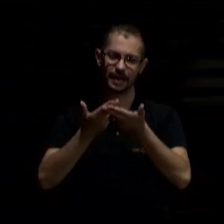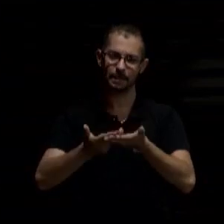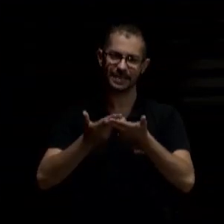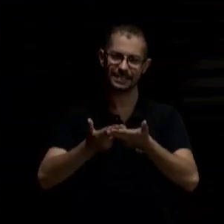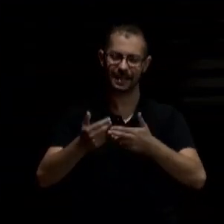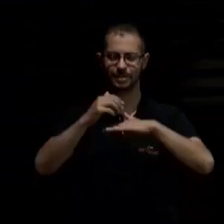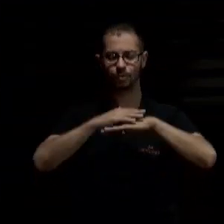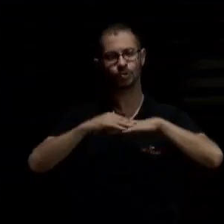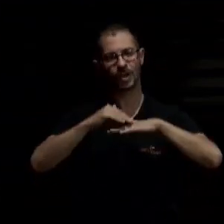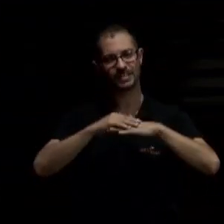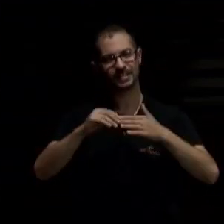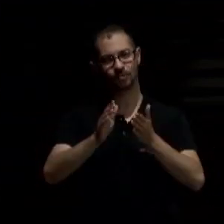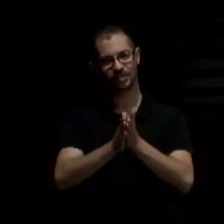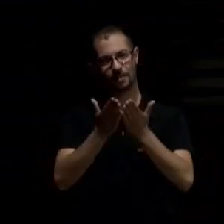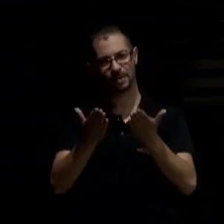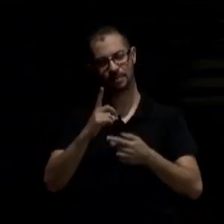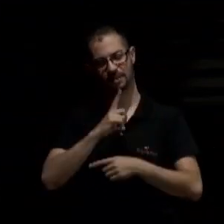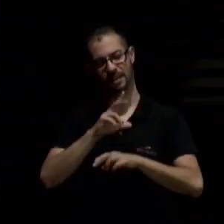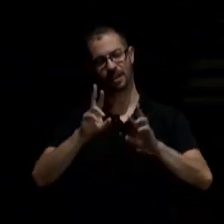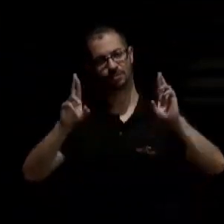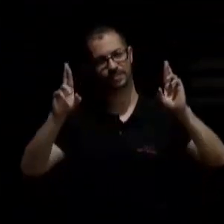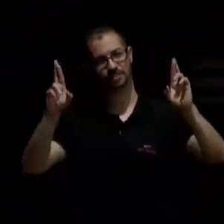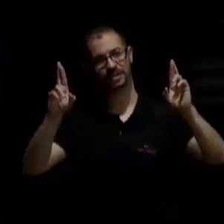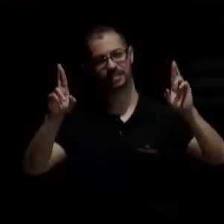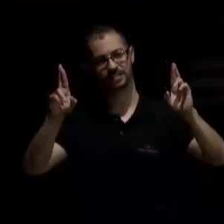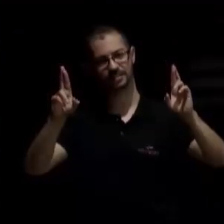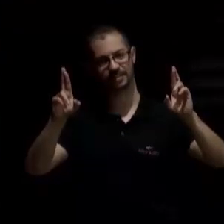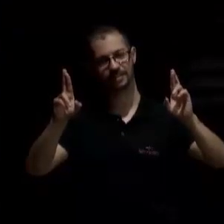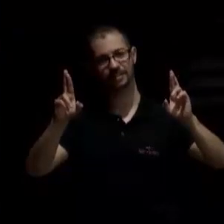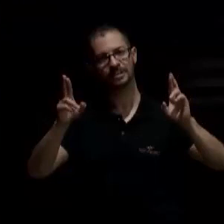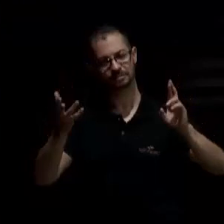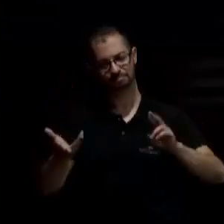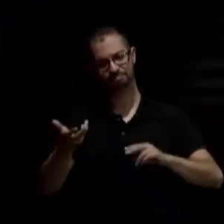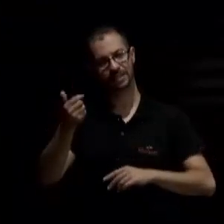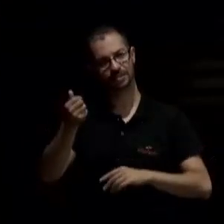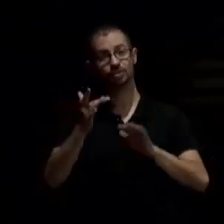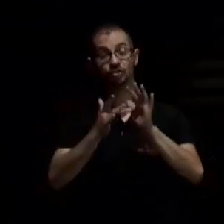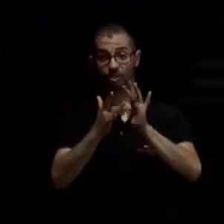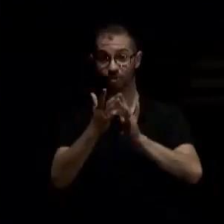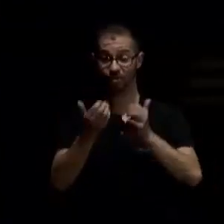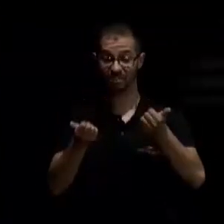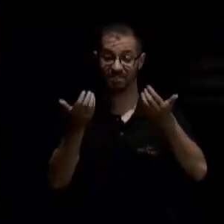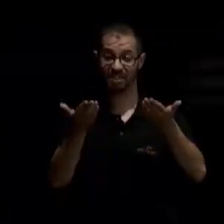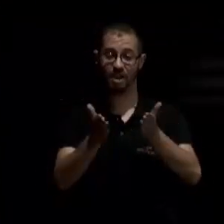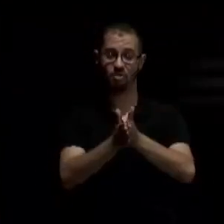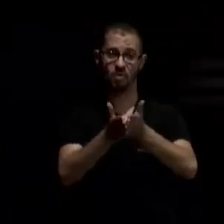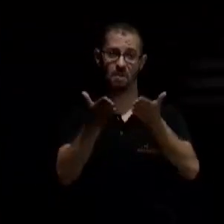das Escrituras nós tenhamos esperança. Isso é muito precioso. Jesus deu a palavra e disse: